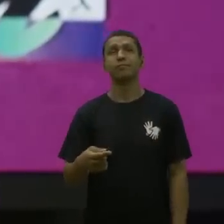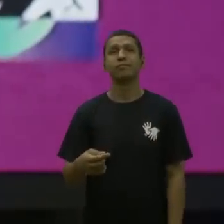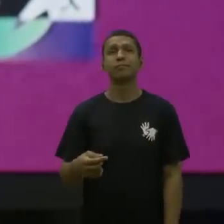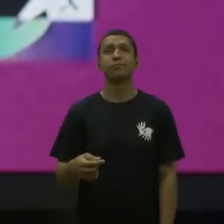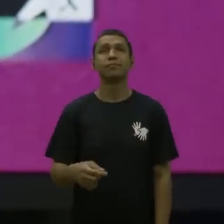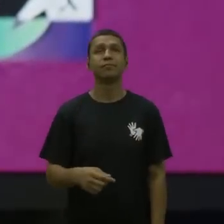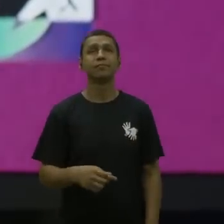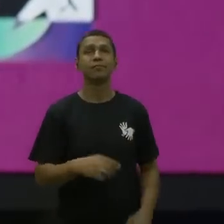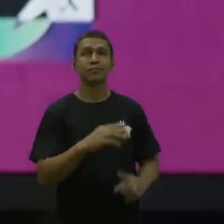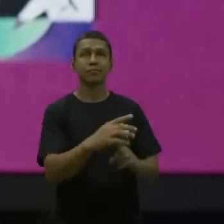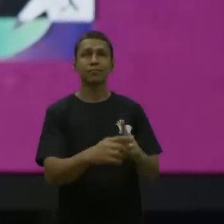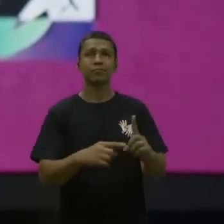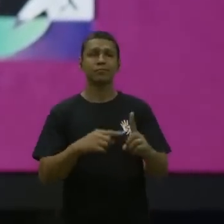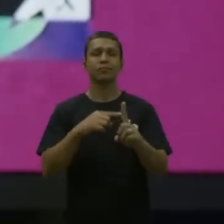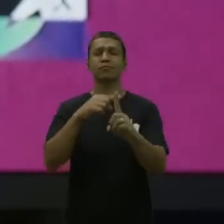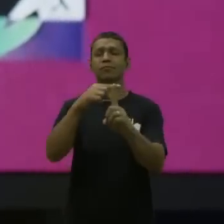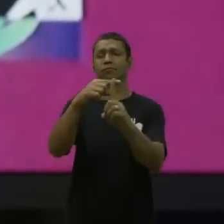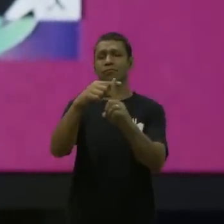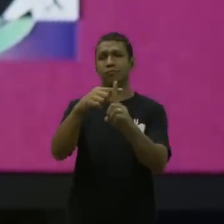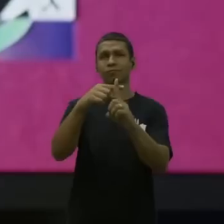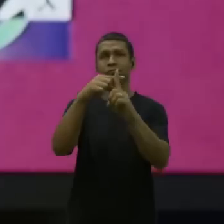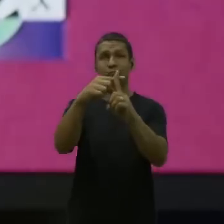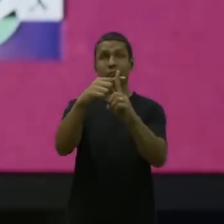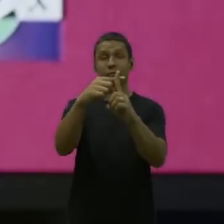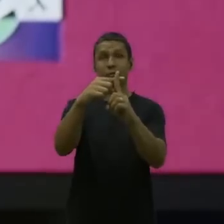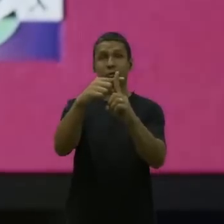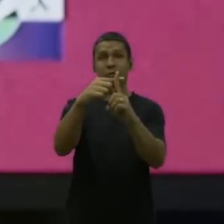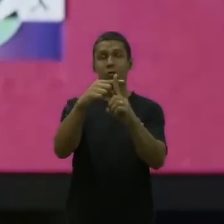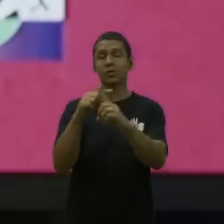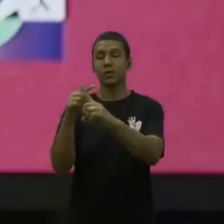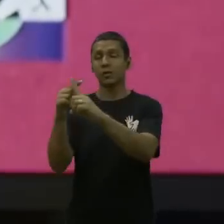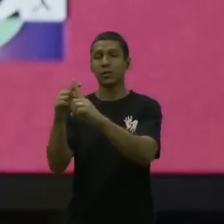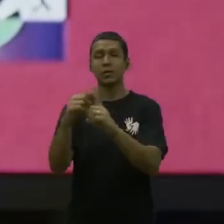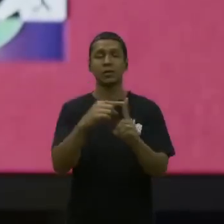Uma cruz foi erguida no meio de duas cruzes.